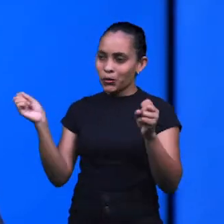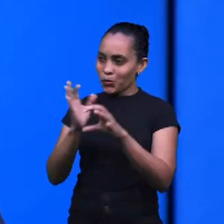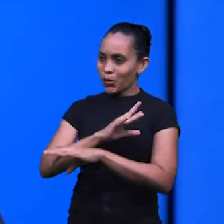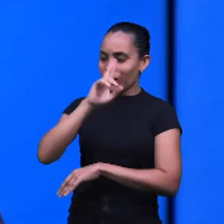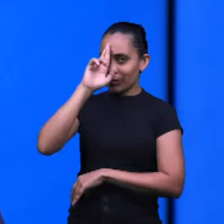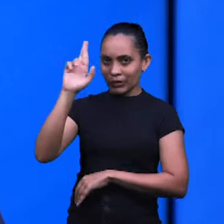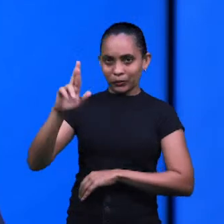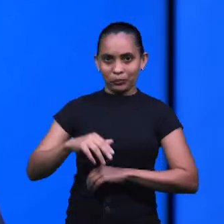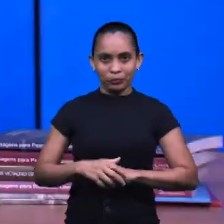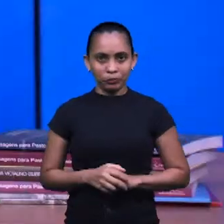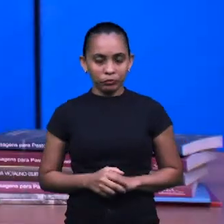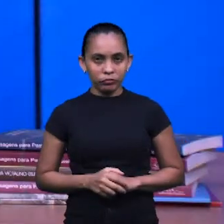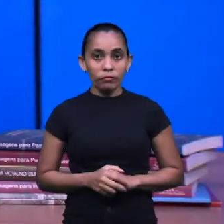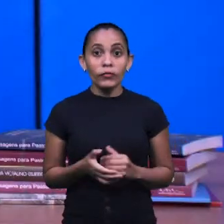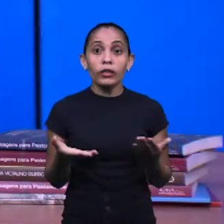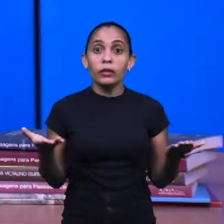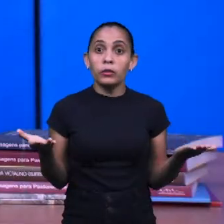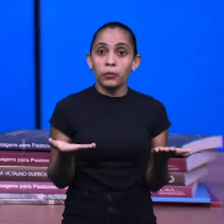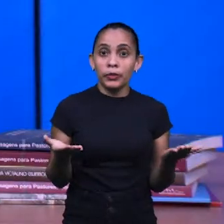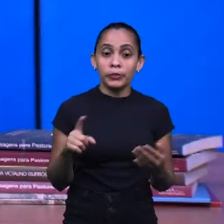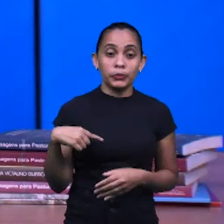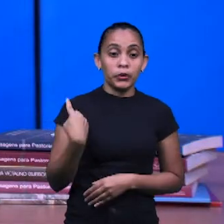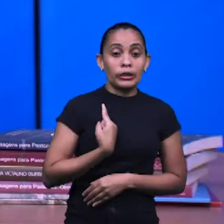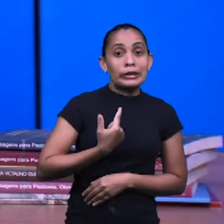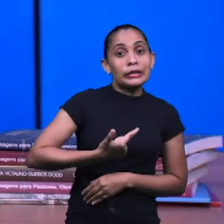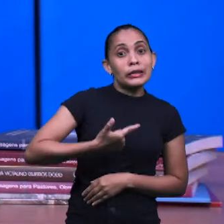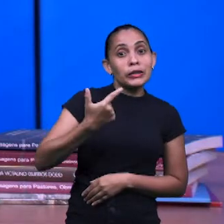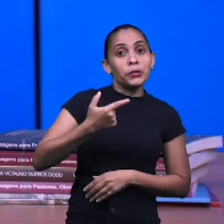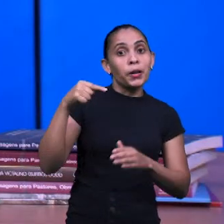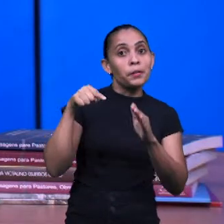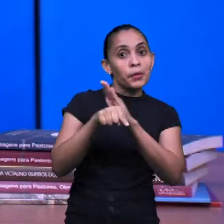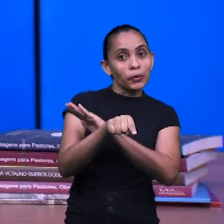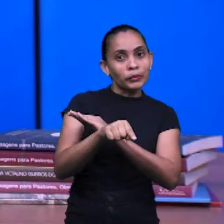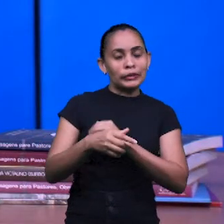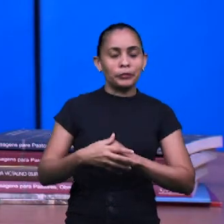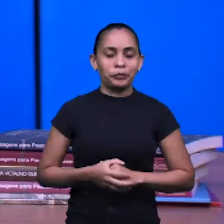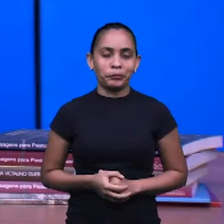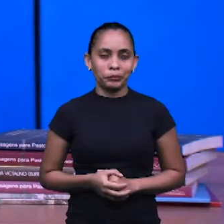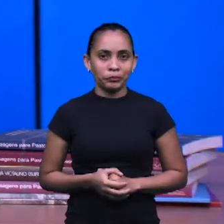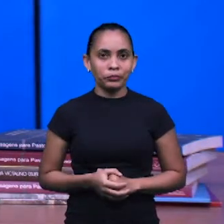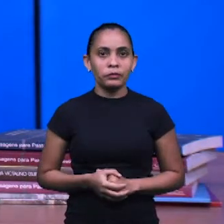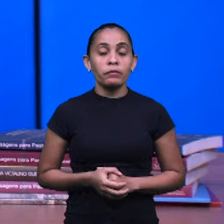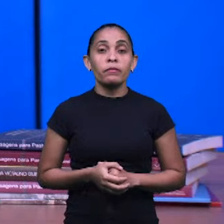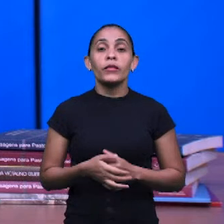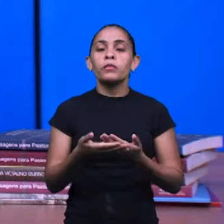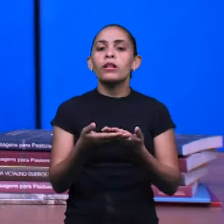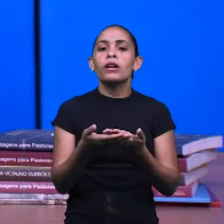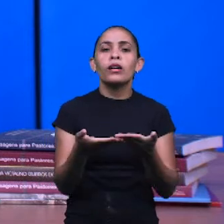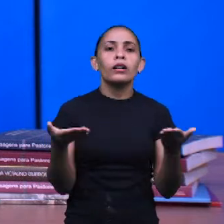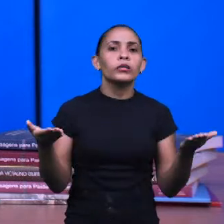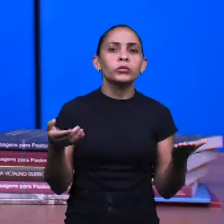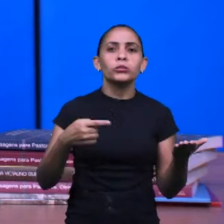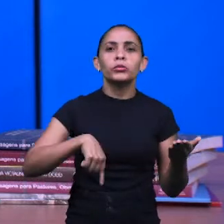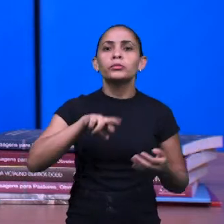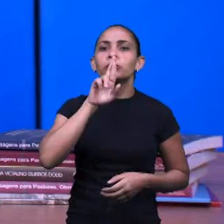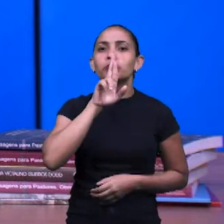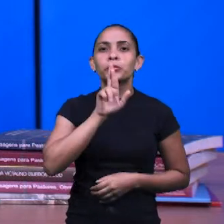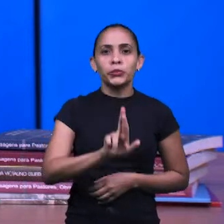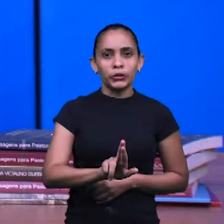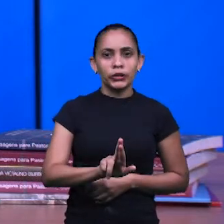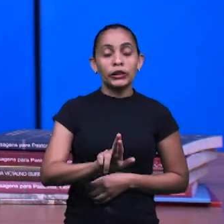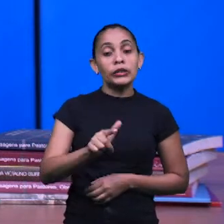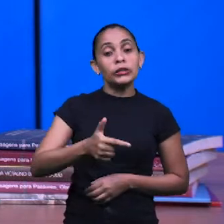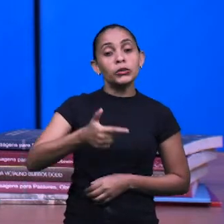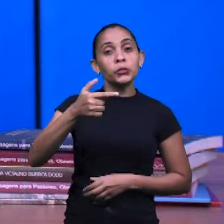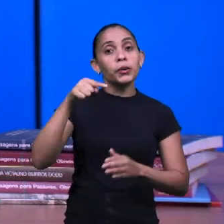o nome do Senhor. Agora, irmãos, vamos à nossa segunda pergunta, ainda dirigida a todos, para responder. E a